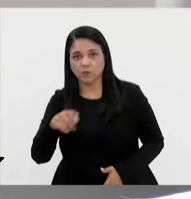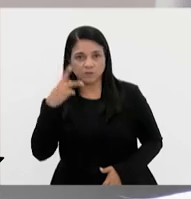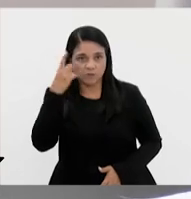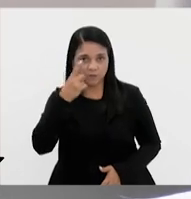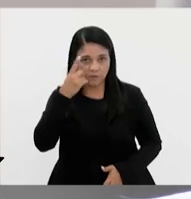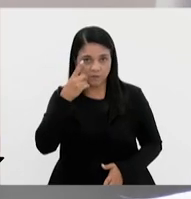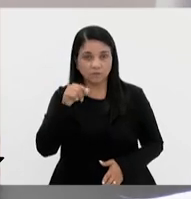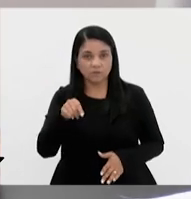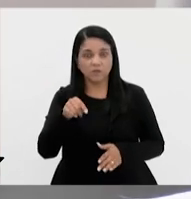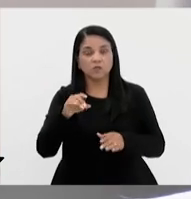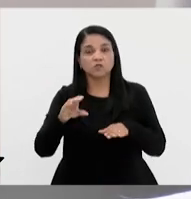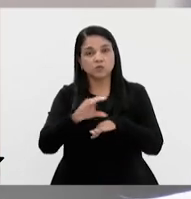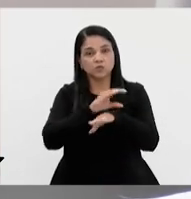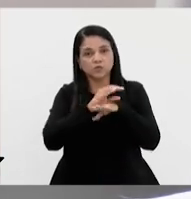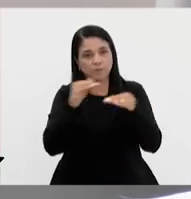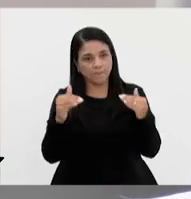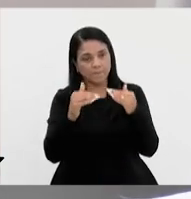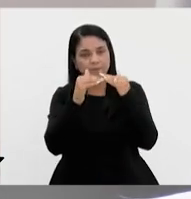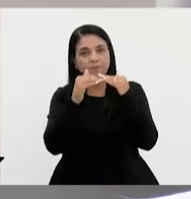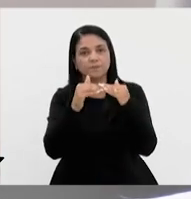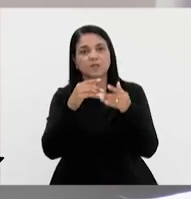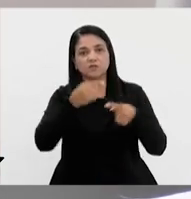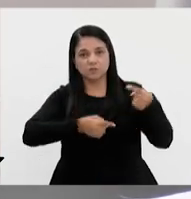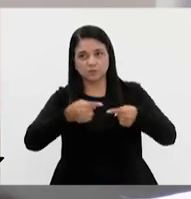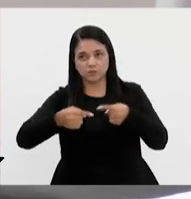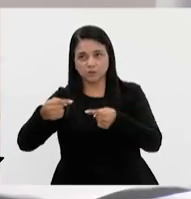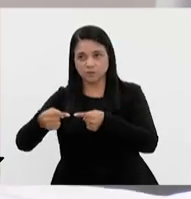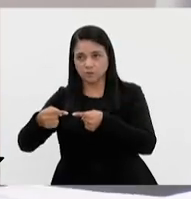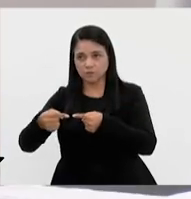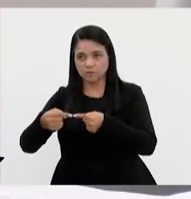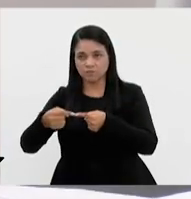é pela juridicidade. Em discussão.